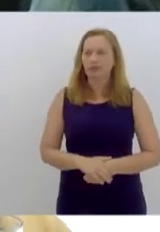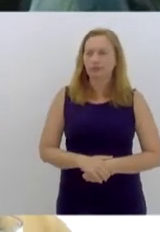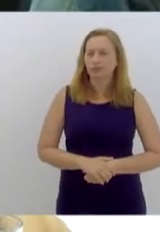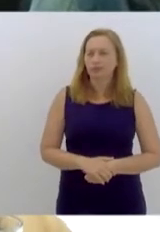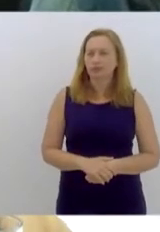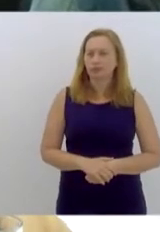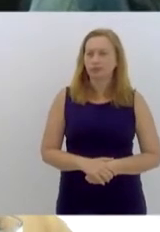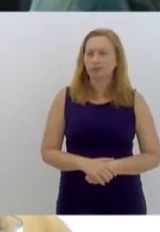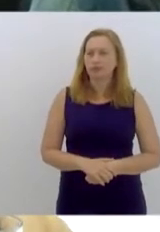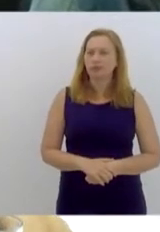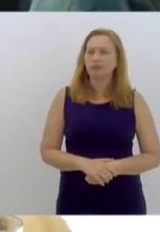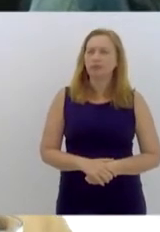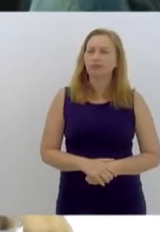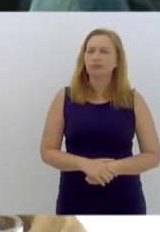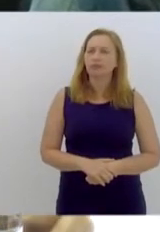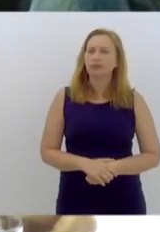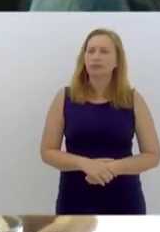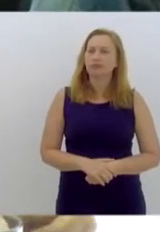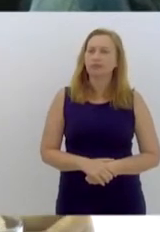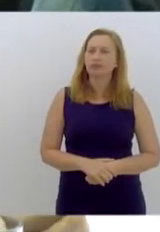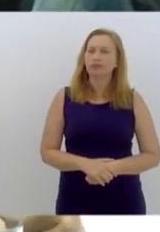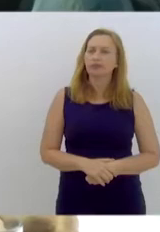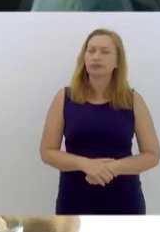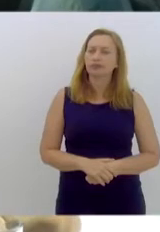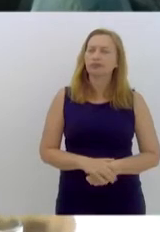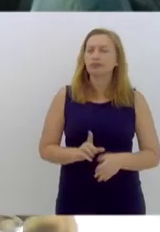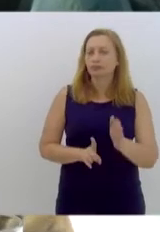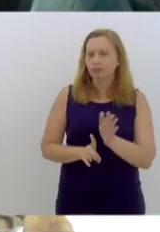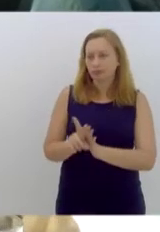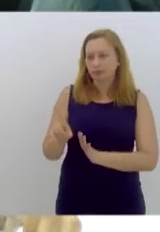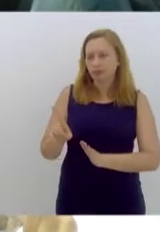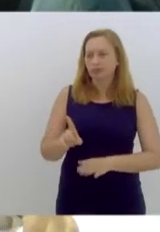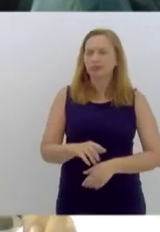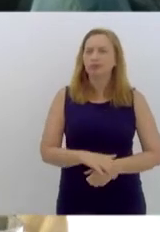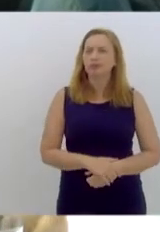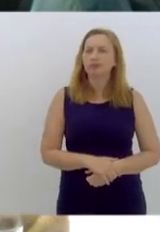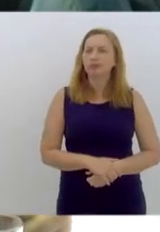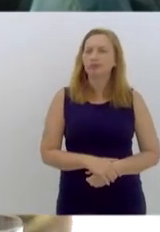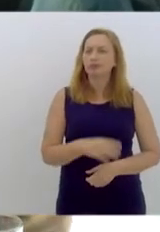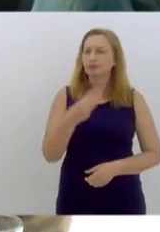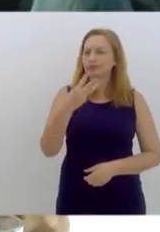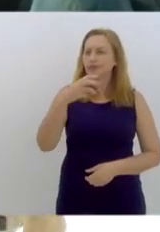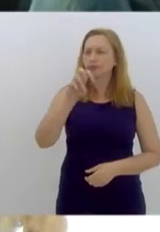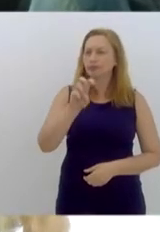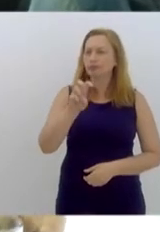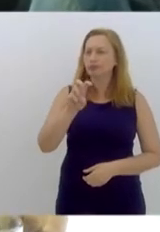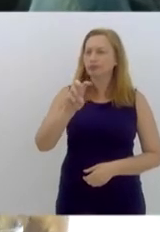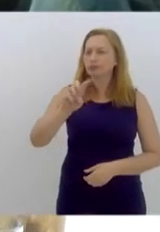Secretária, eu quero lhe fazer uma pergunta. Esses